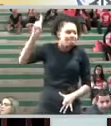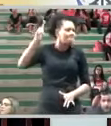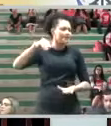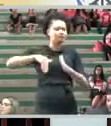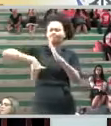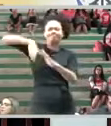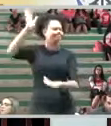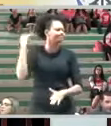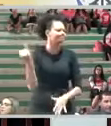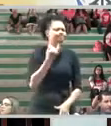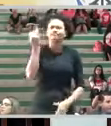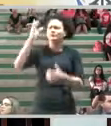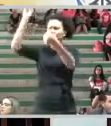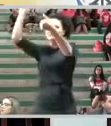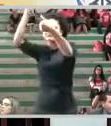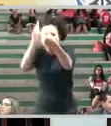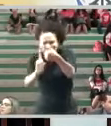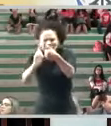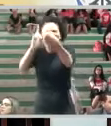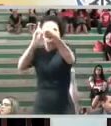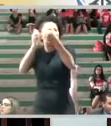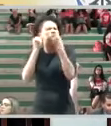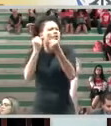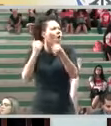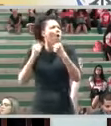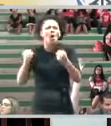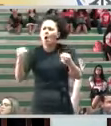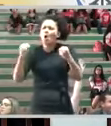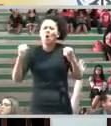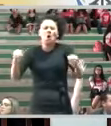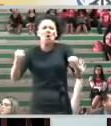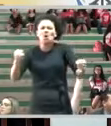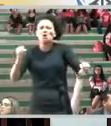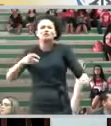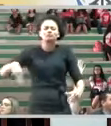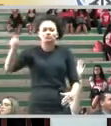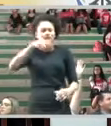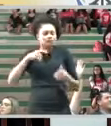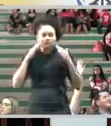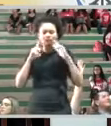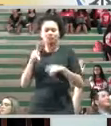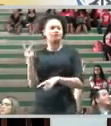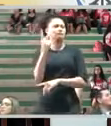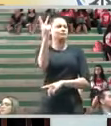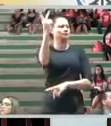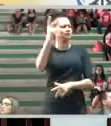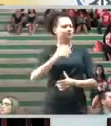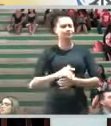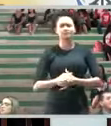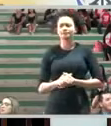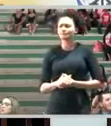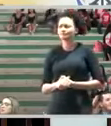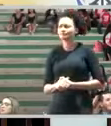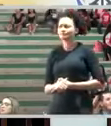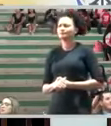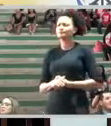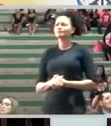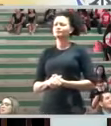um caixote. Era Deus vivo, era a presença real de Deus, caso eles viessem a valorizar.